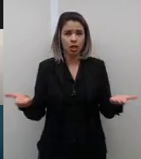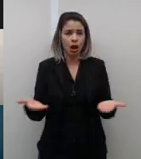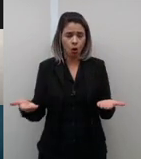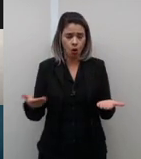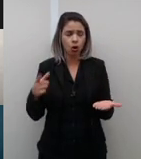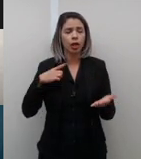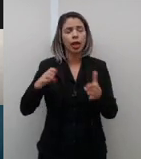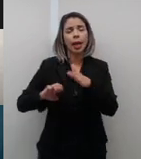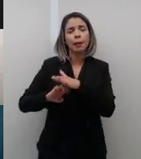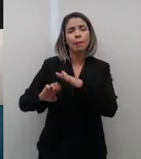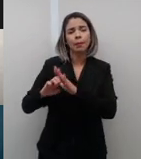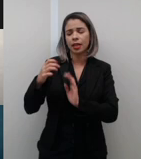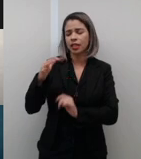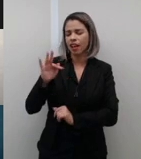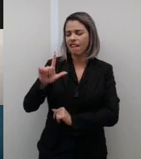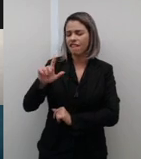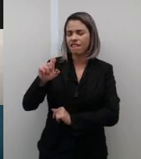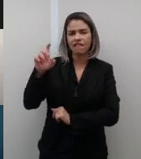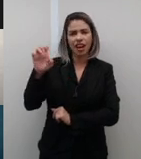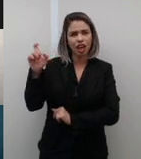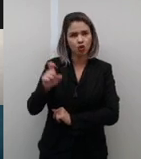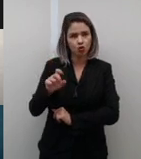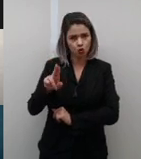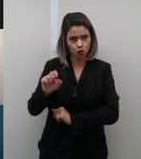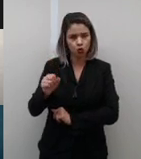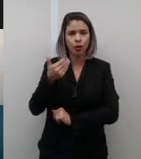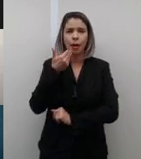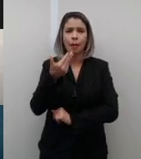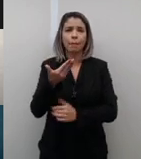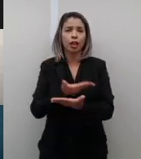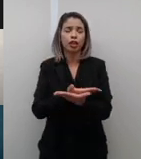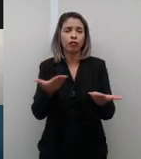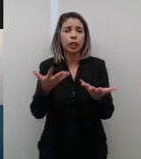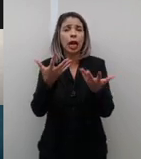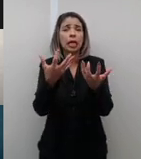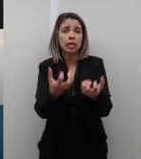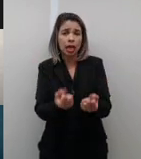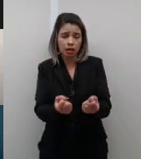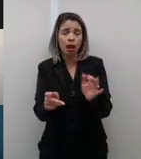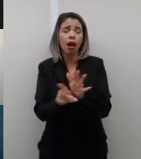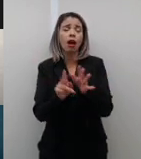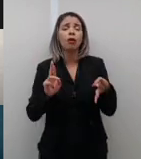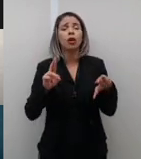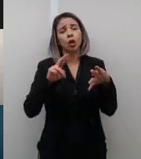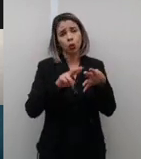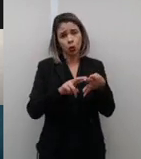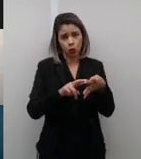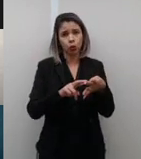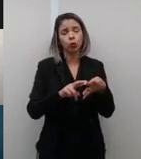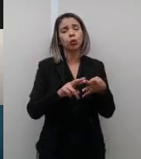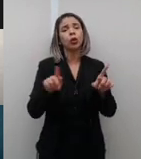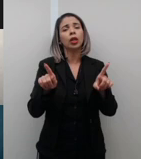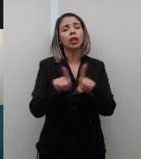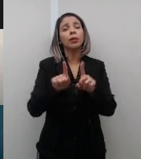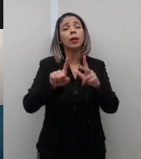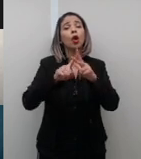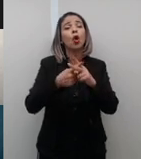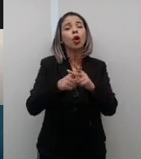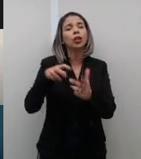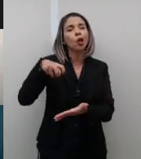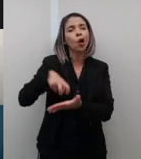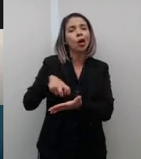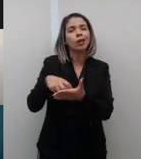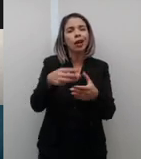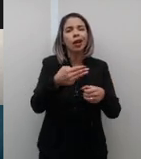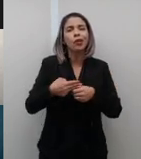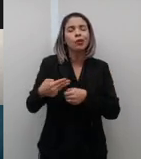Engenharia, que ora represento, requer a vossa excelência o provimento do seu recurso de modo a repristinar a condenação do município ao